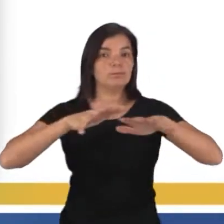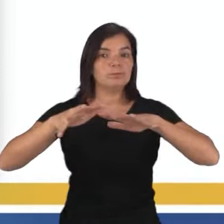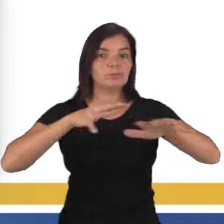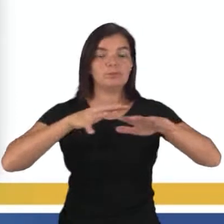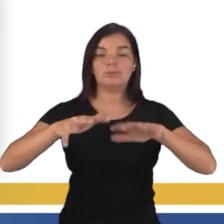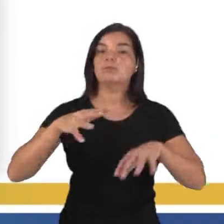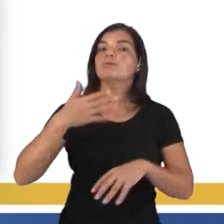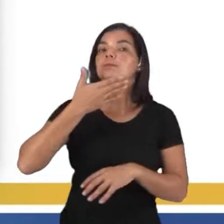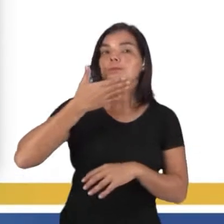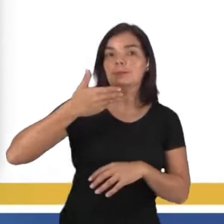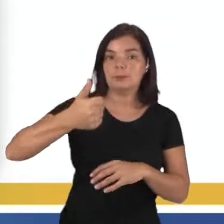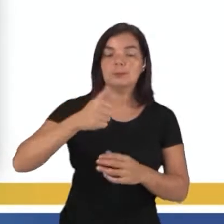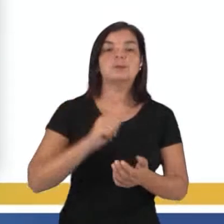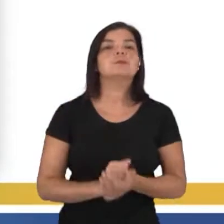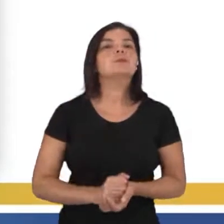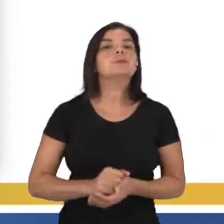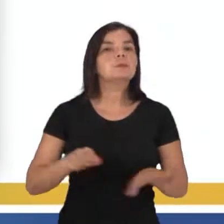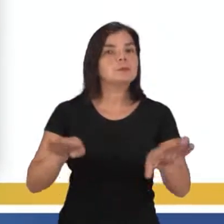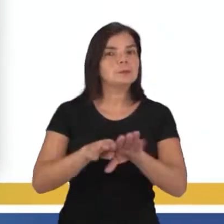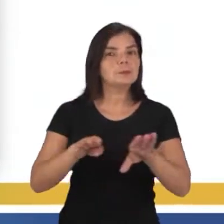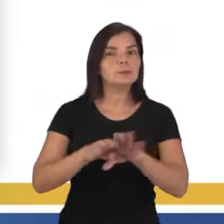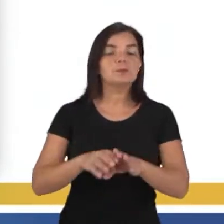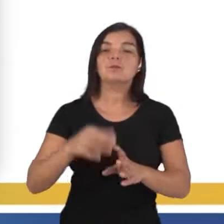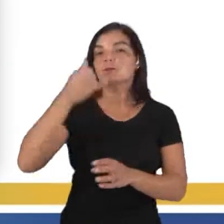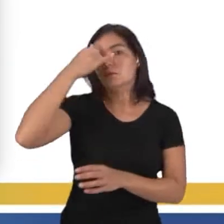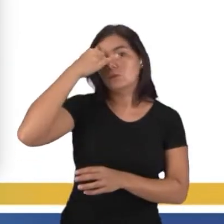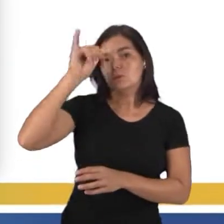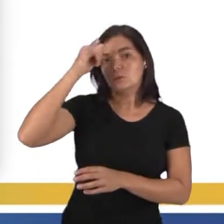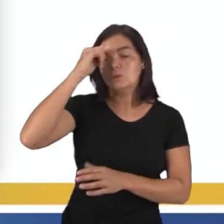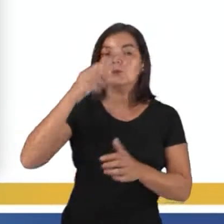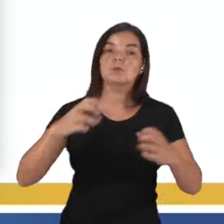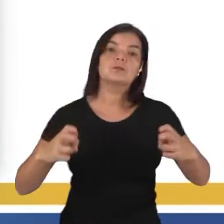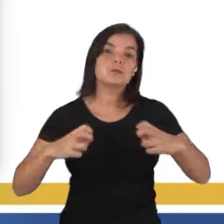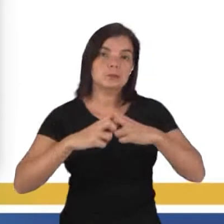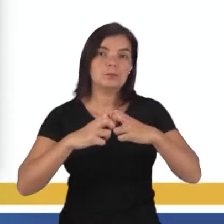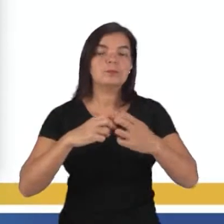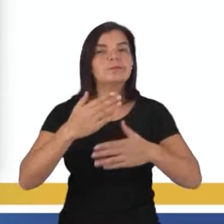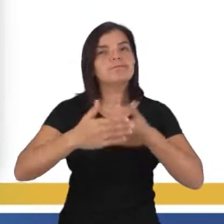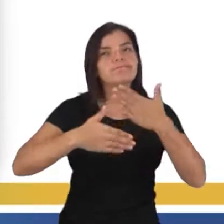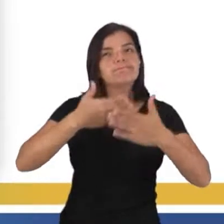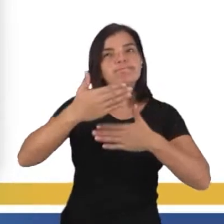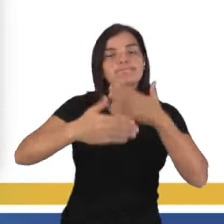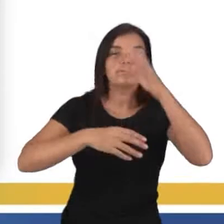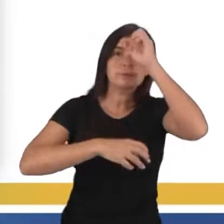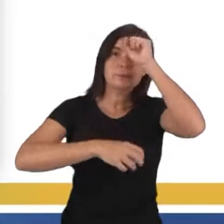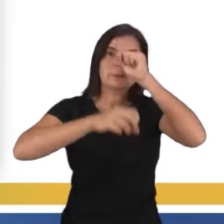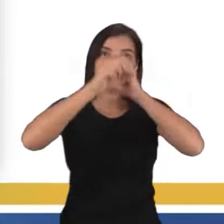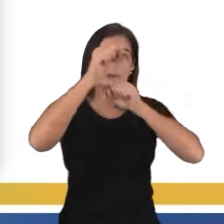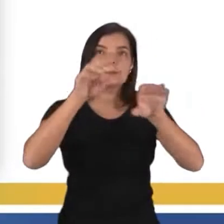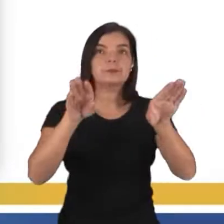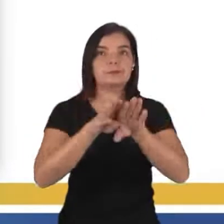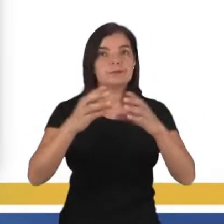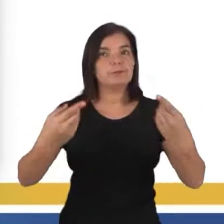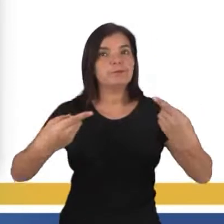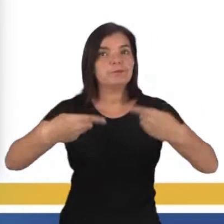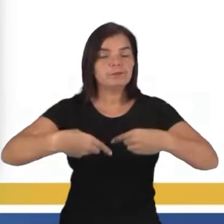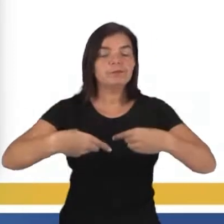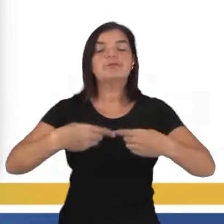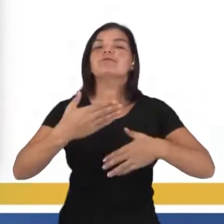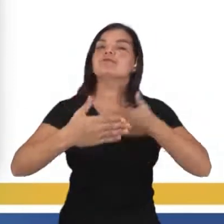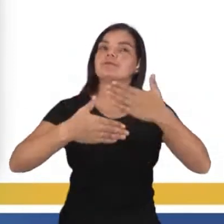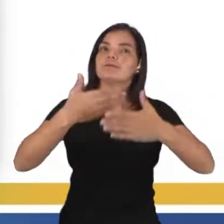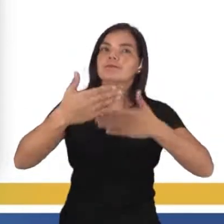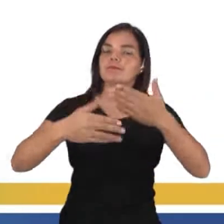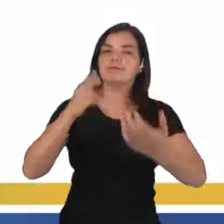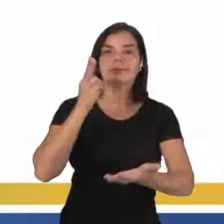mais eficientes, melhorando a performance e prevenindo lesões, em um processo de aprendizado, desafio e